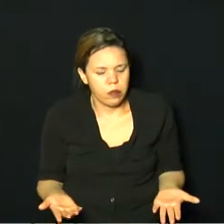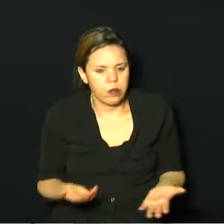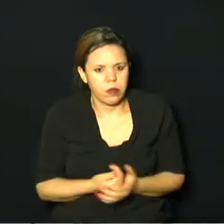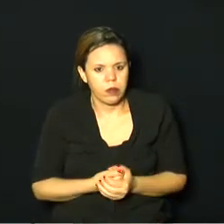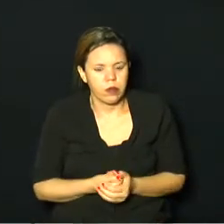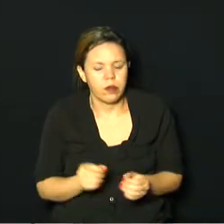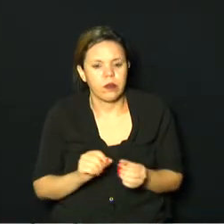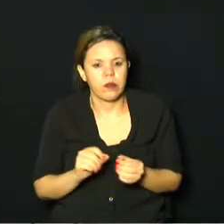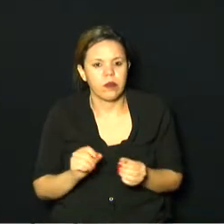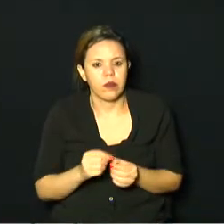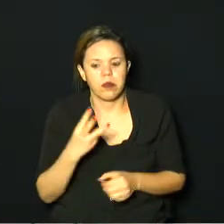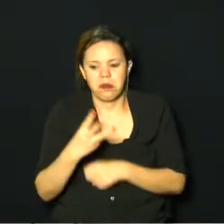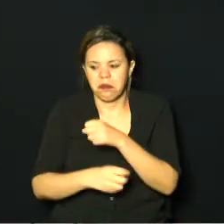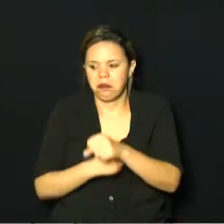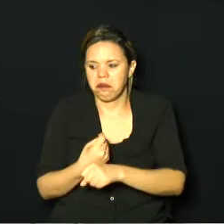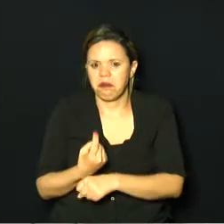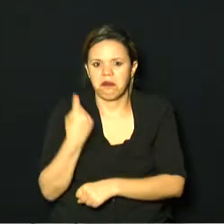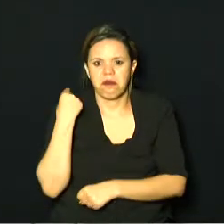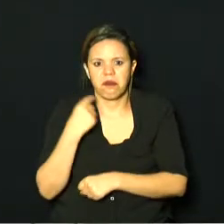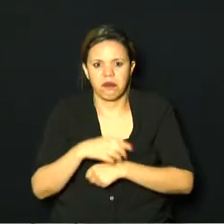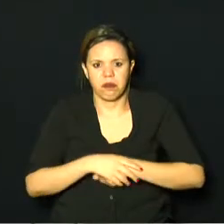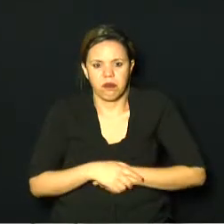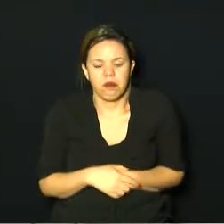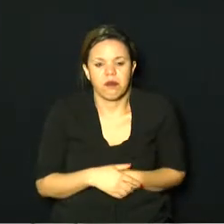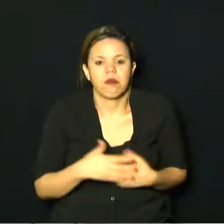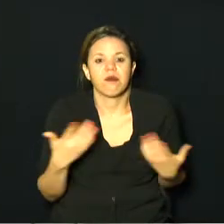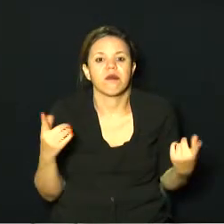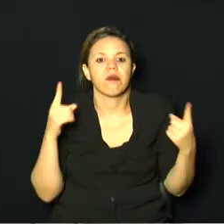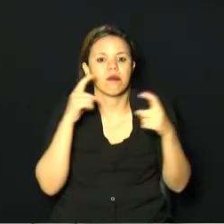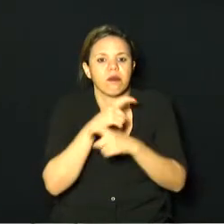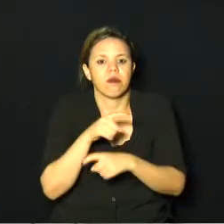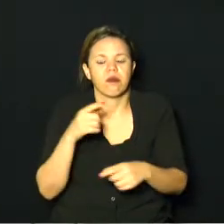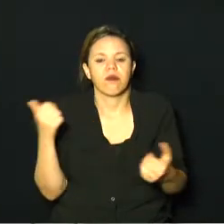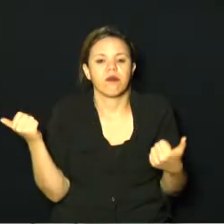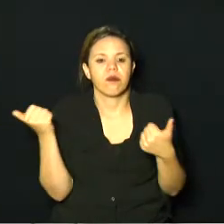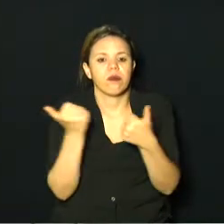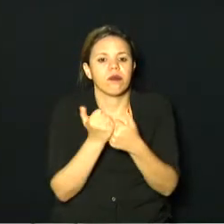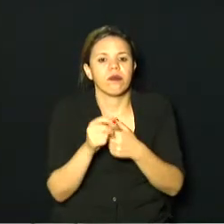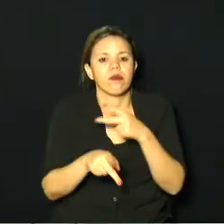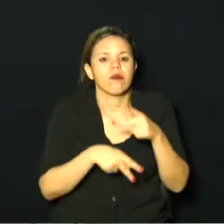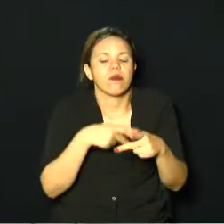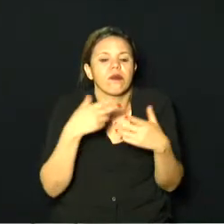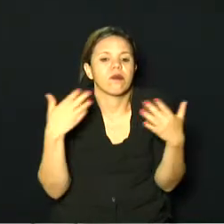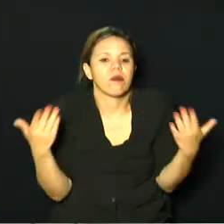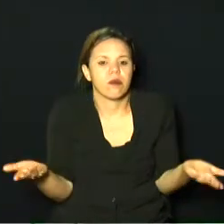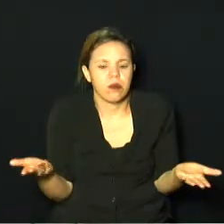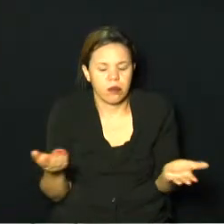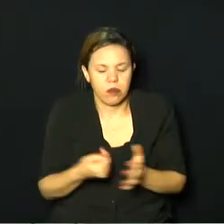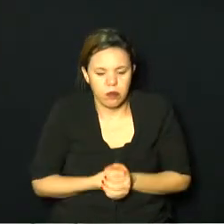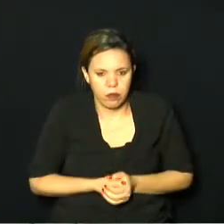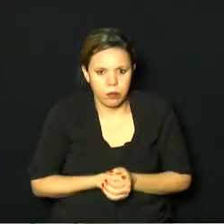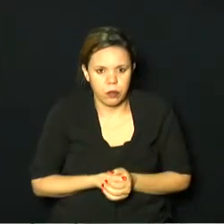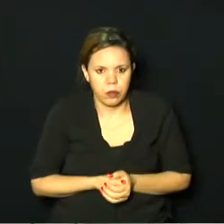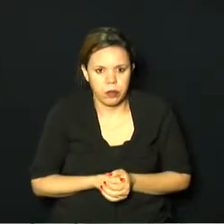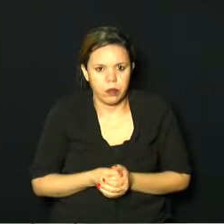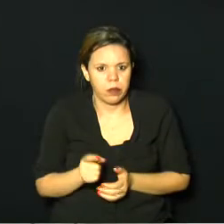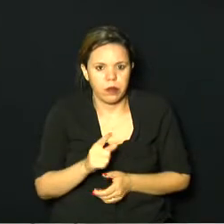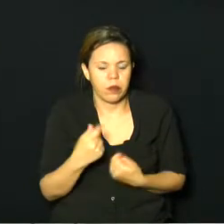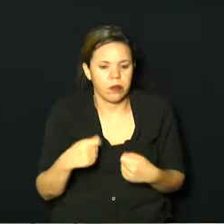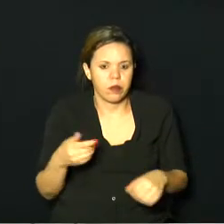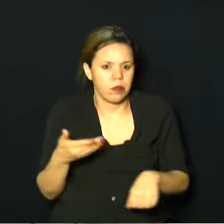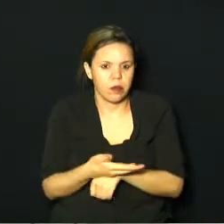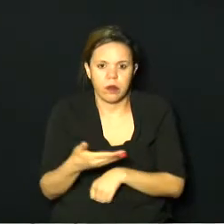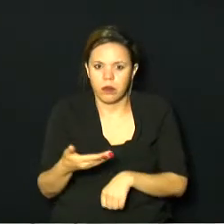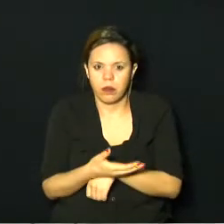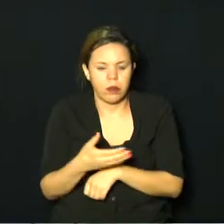foi feito 3 anos atrás, qual dificuldade em substituir pessoas que não mais fazem parte